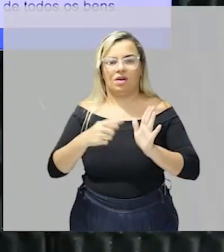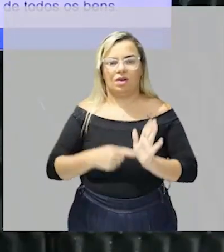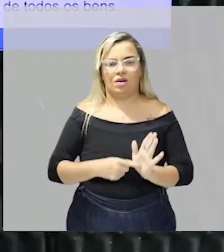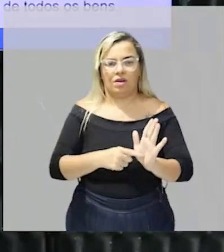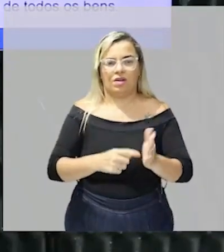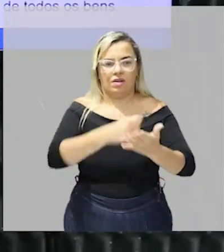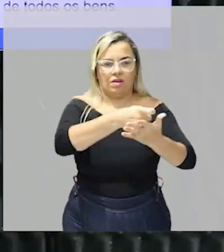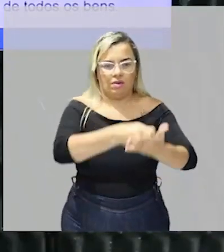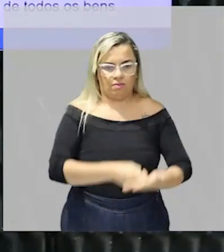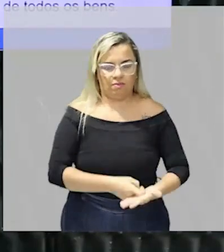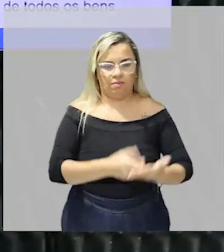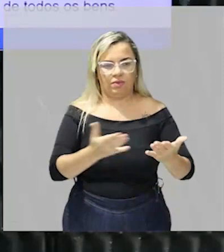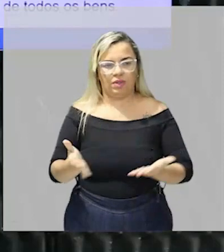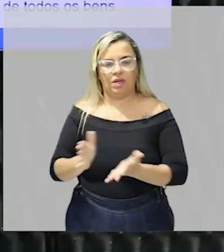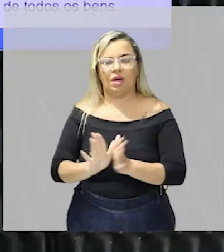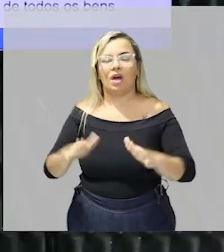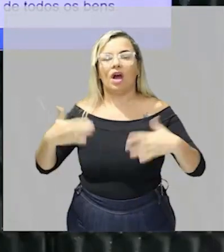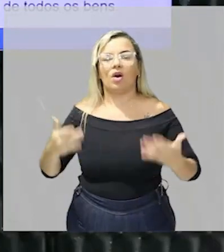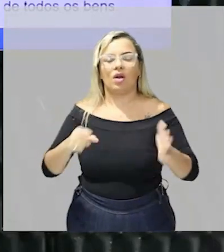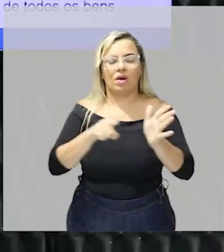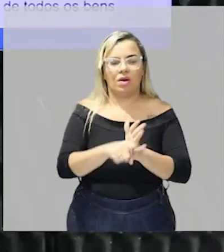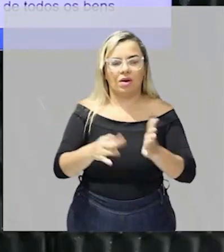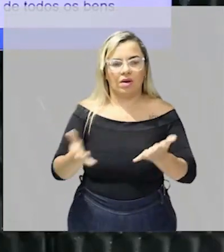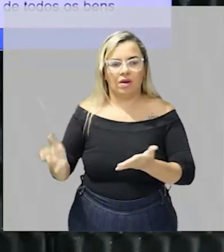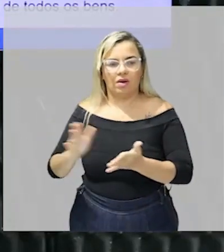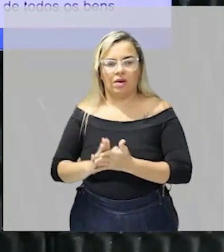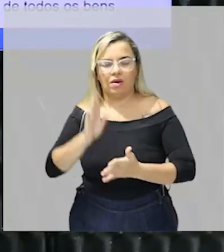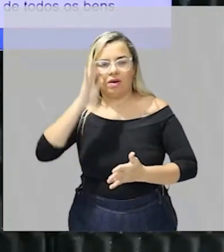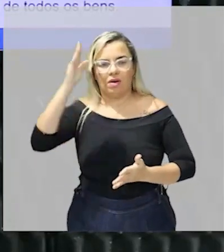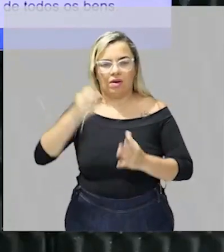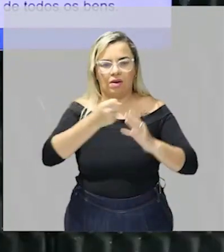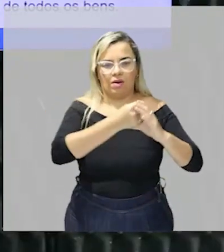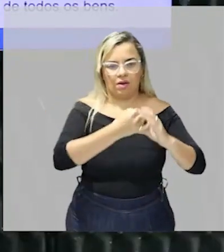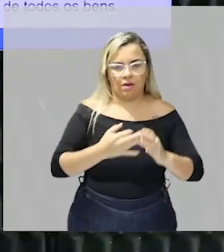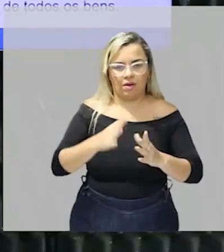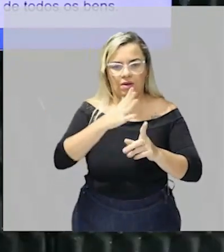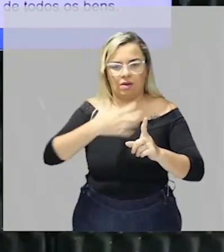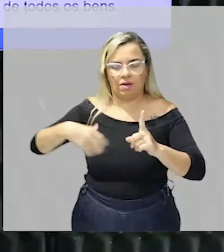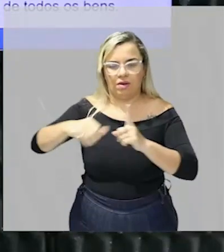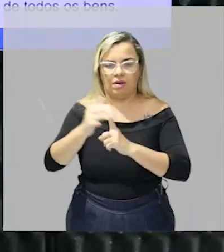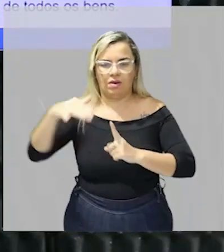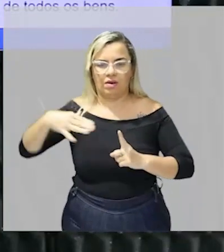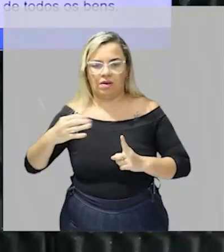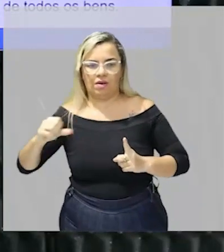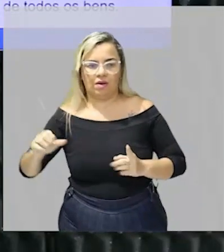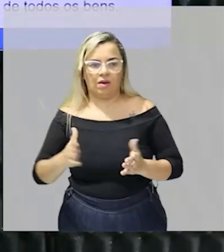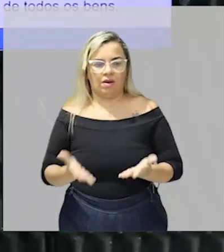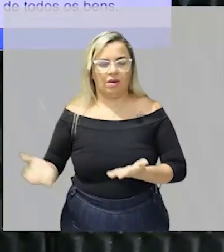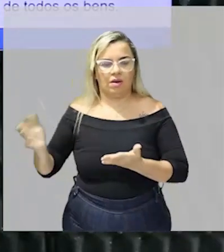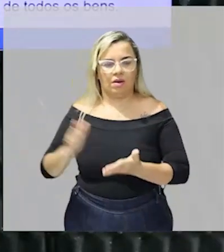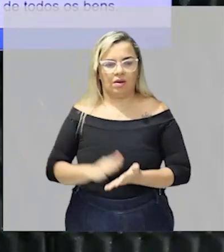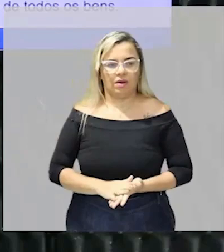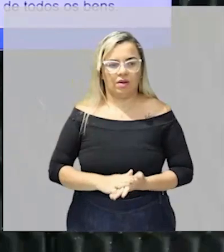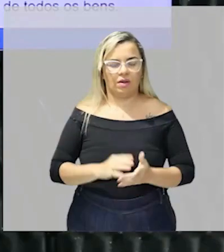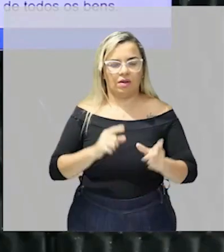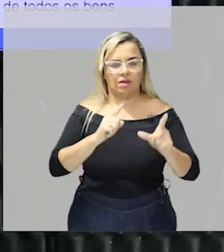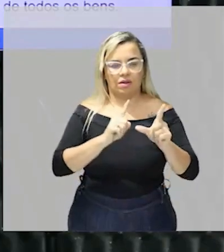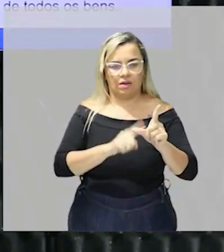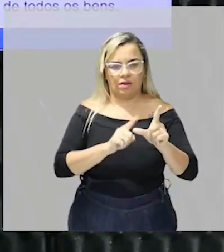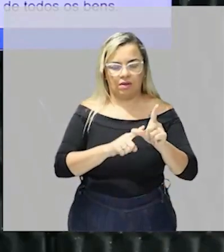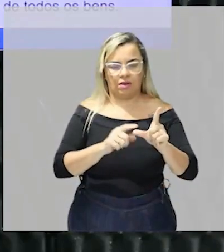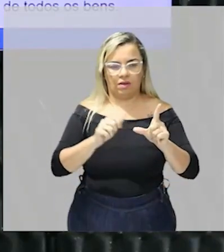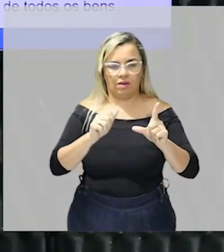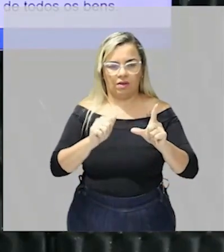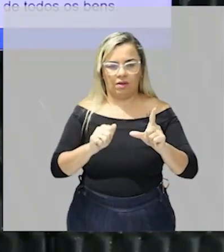no texto. E aí ele pergunta, olha só, a principal característica da sociedade inca era o quê? Ditadura